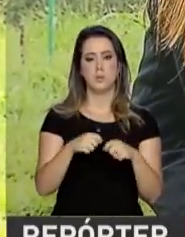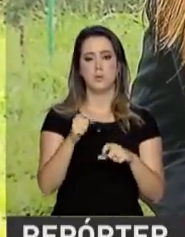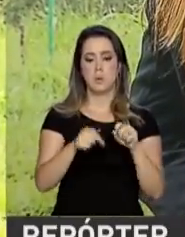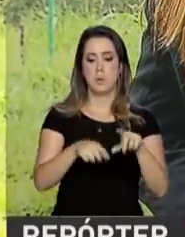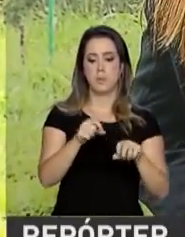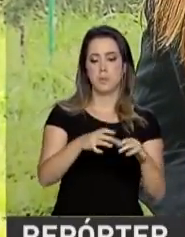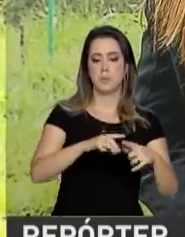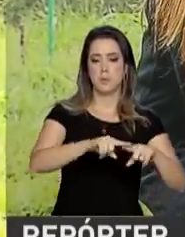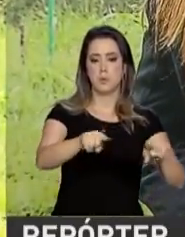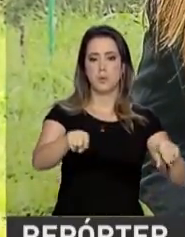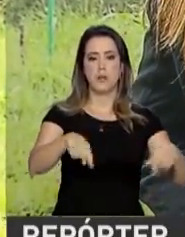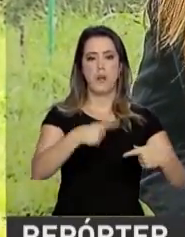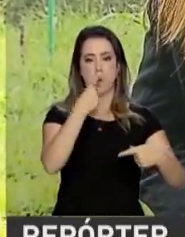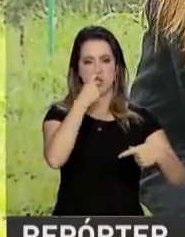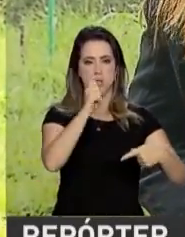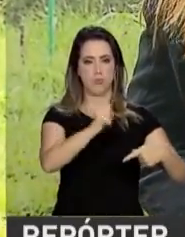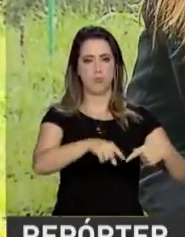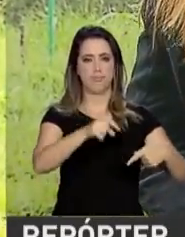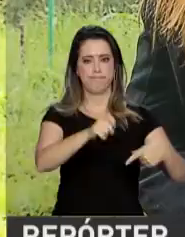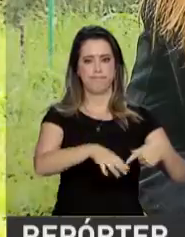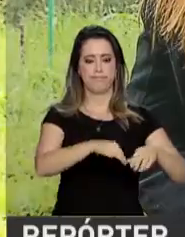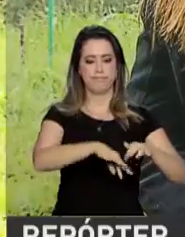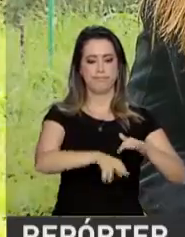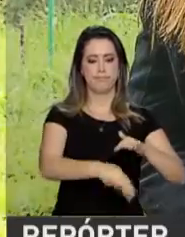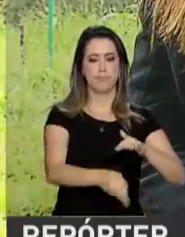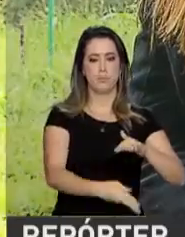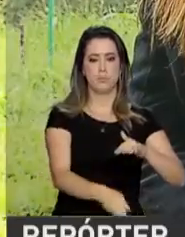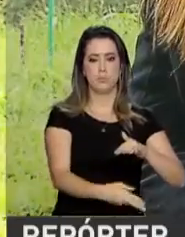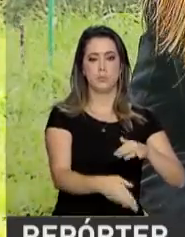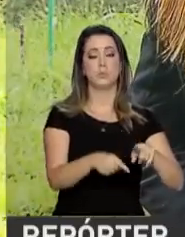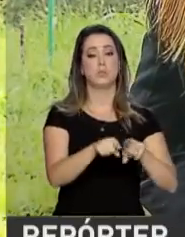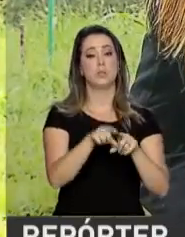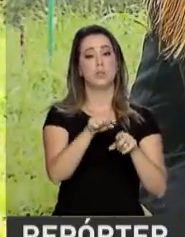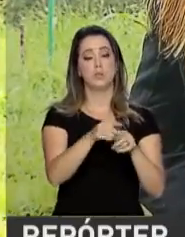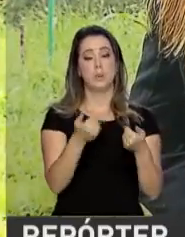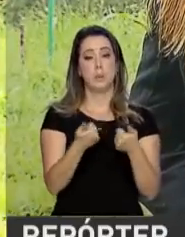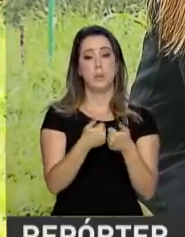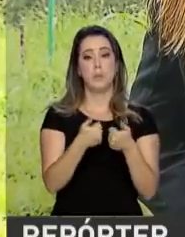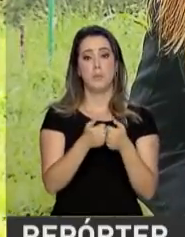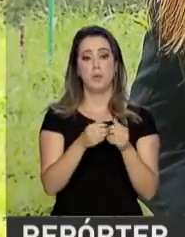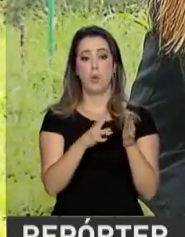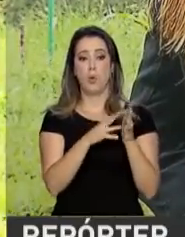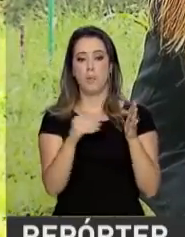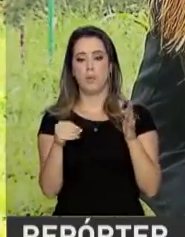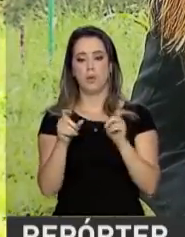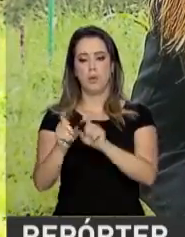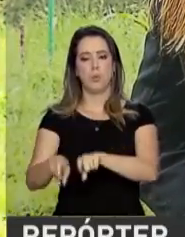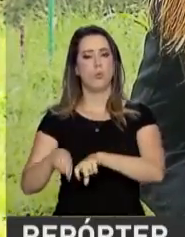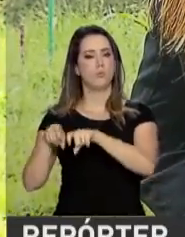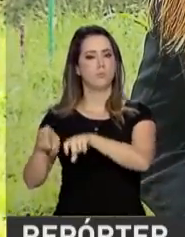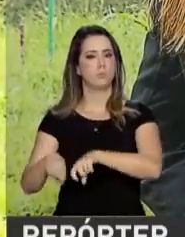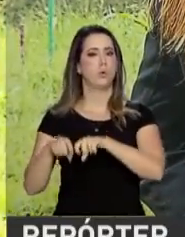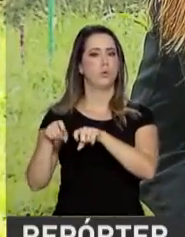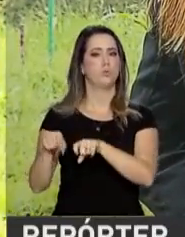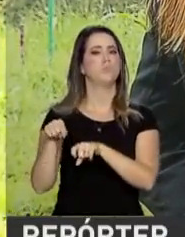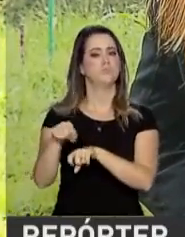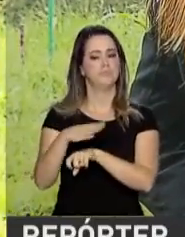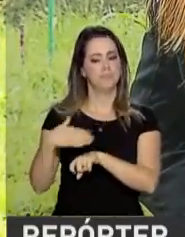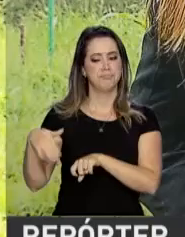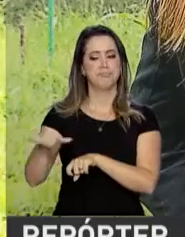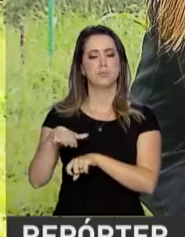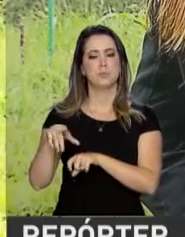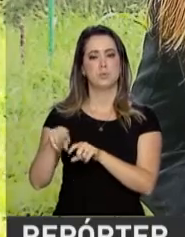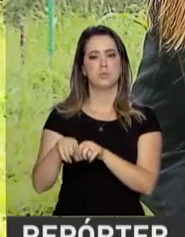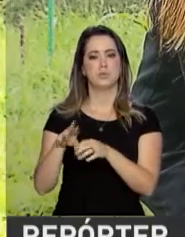de modelos por chacareiros que ficam na margem diz o nosso córrego guarará né então assim são diversos projetos que nós pretendemos implementar